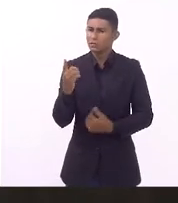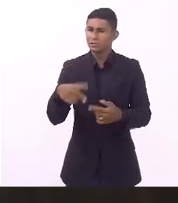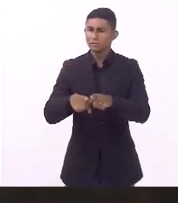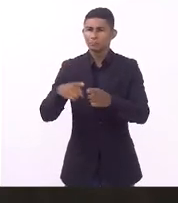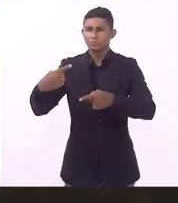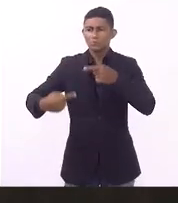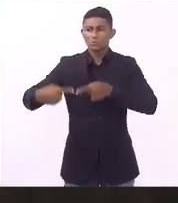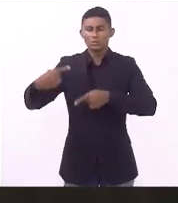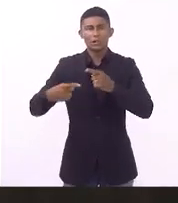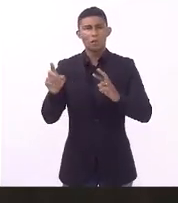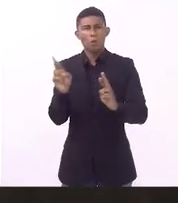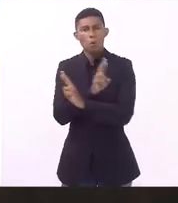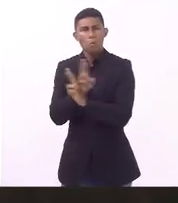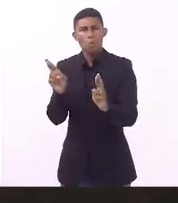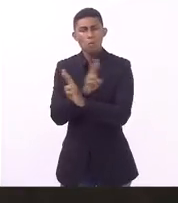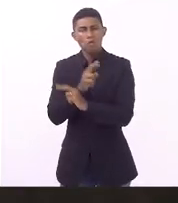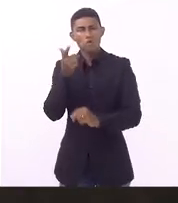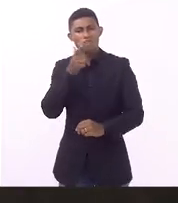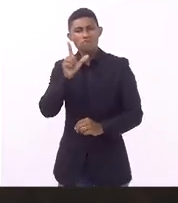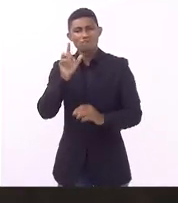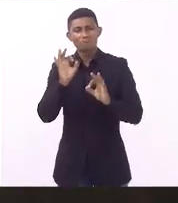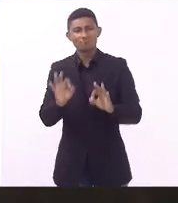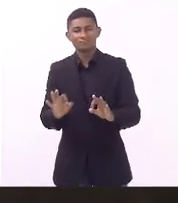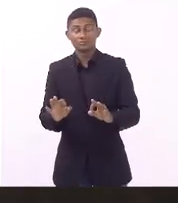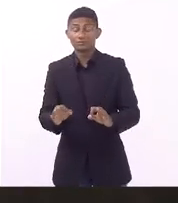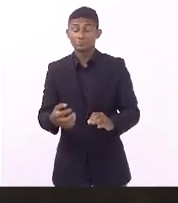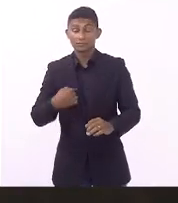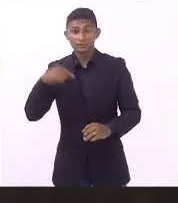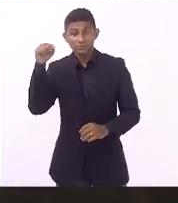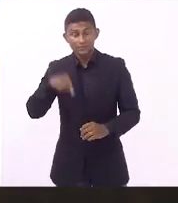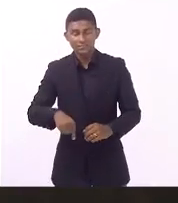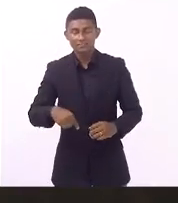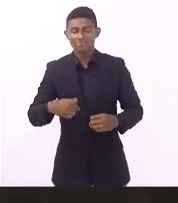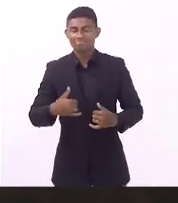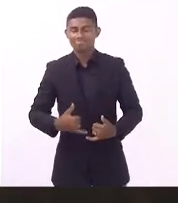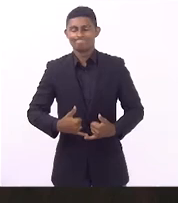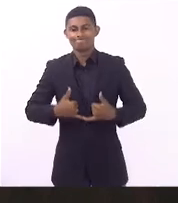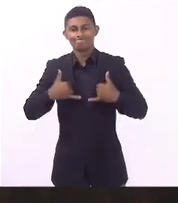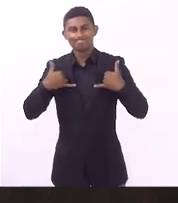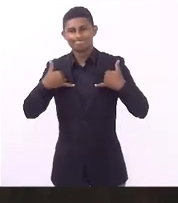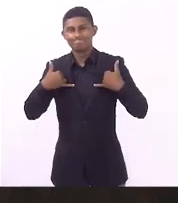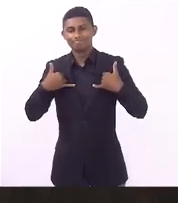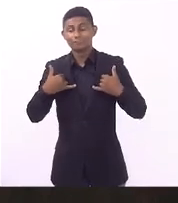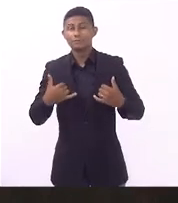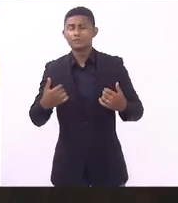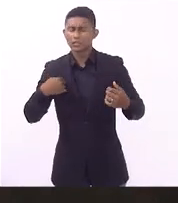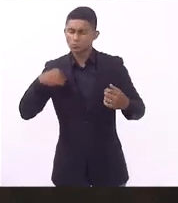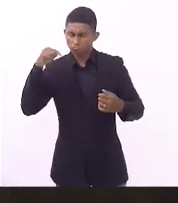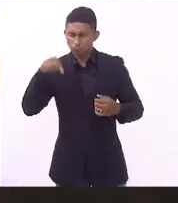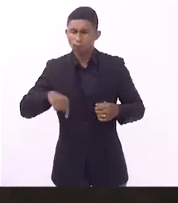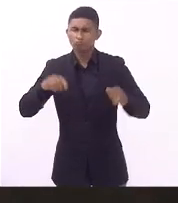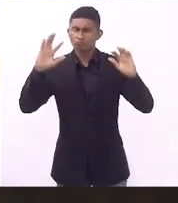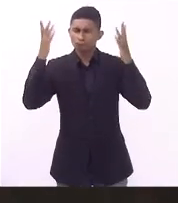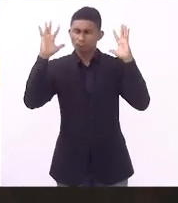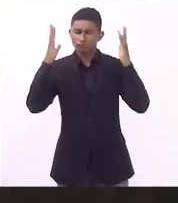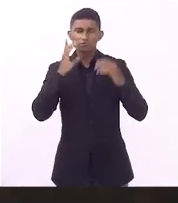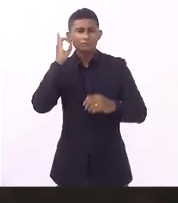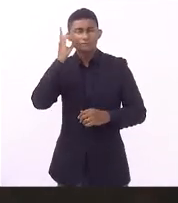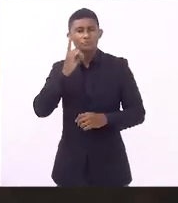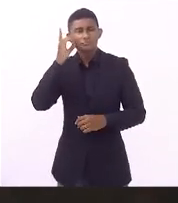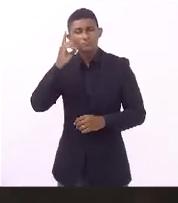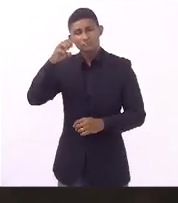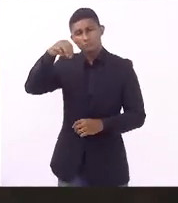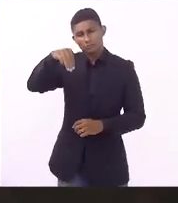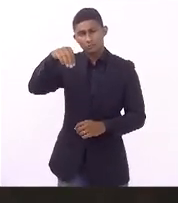nesse período. Mas, então, eu estou muito honrado de estar aqui. Parabenizo a Mônica pela iniciativa